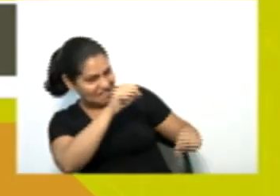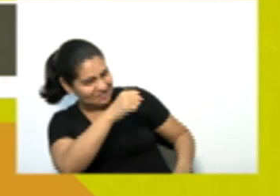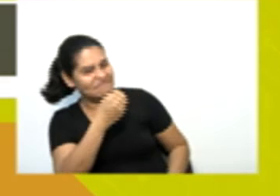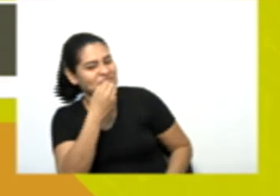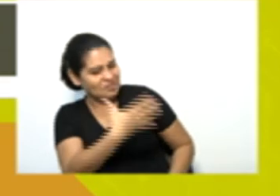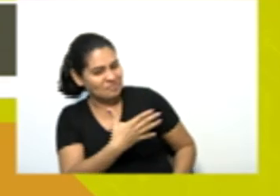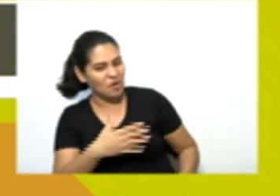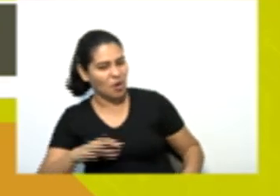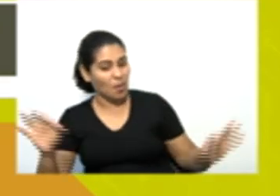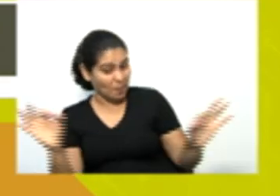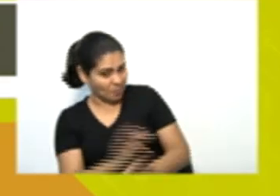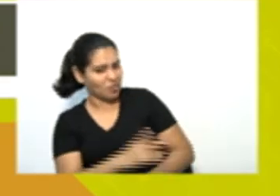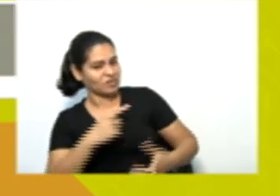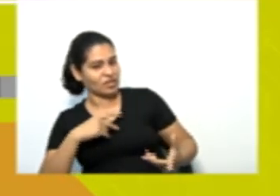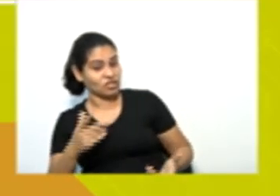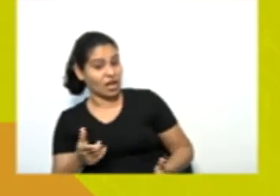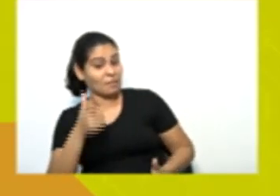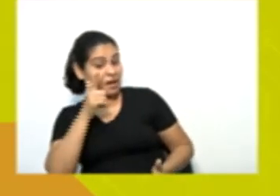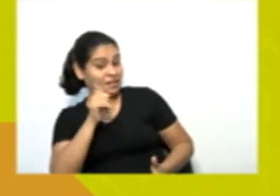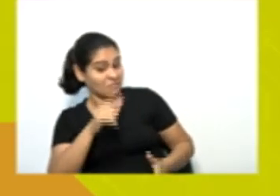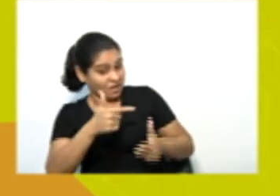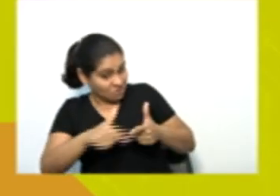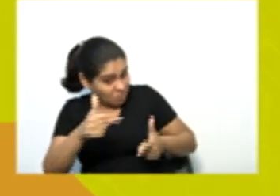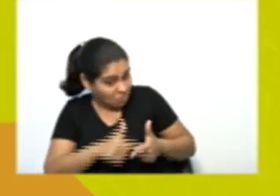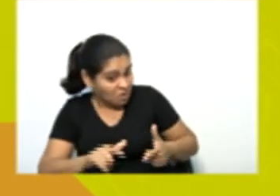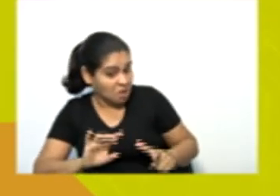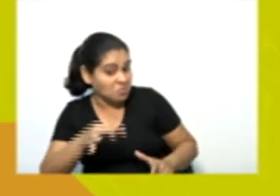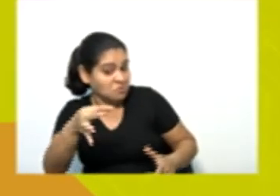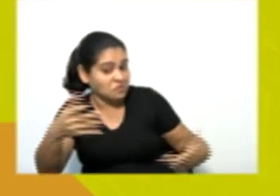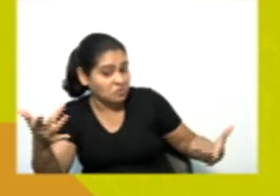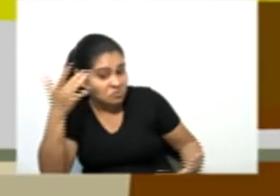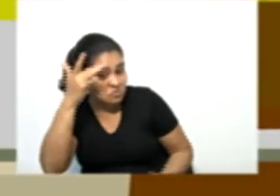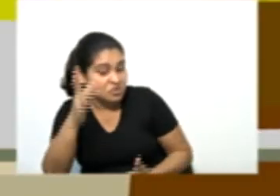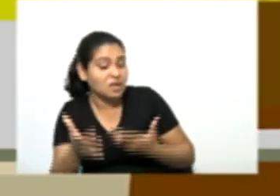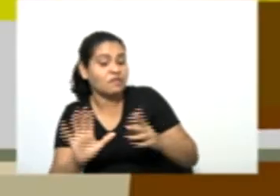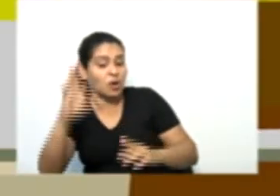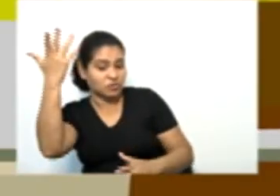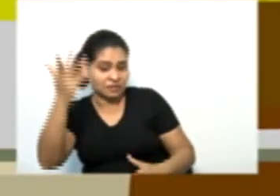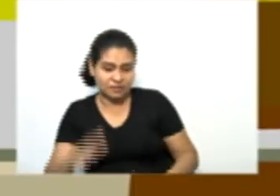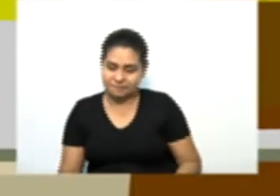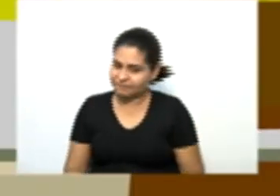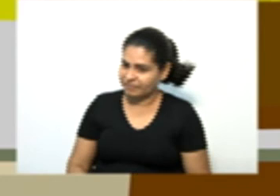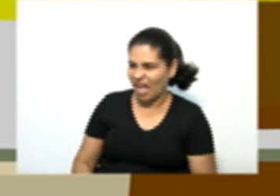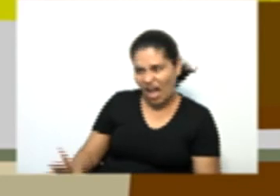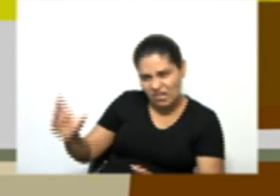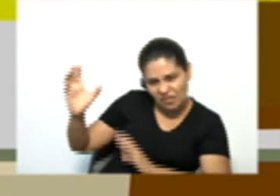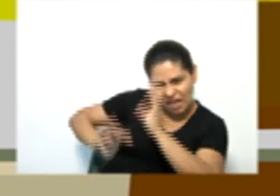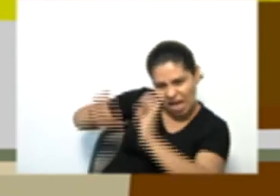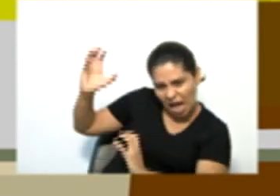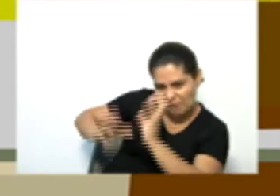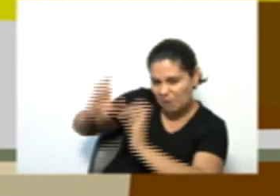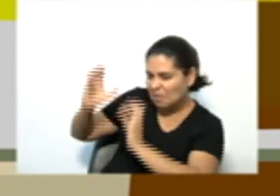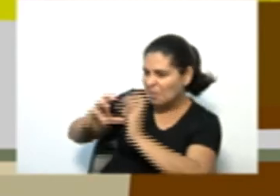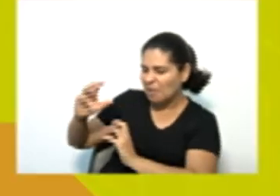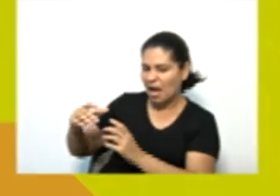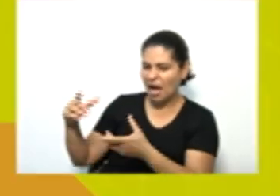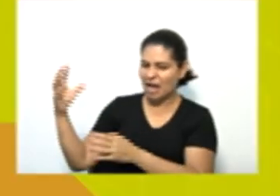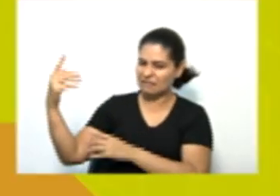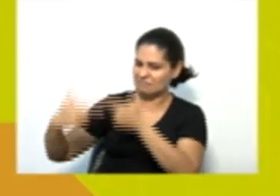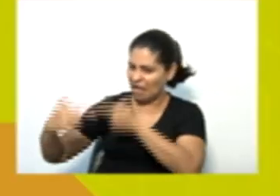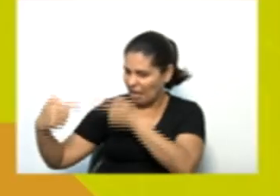Tech. Tô pronta, inclusive, para os conflitos que podem surgir no meio do caminho. Vê se não fica brigando com as pessoas,